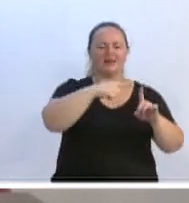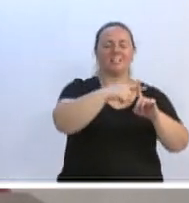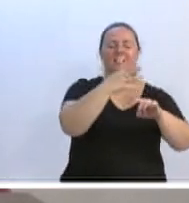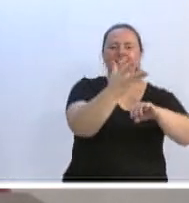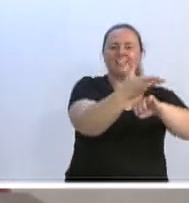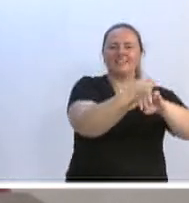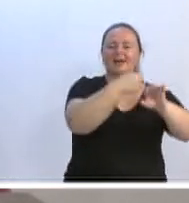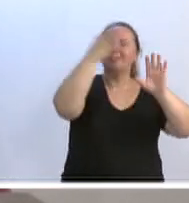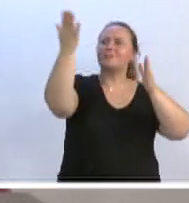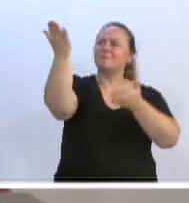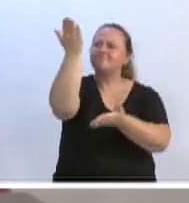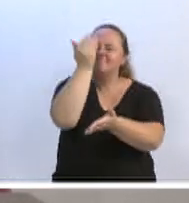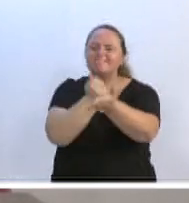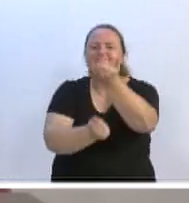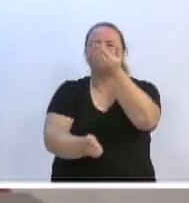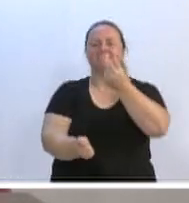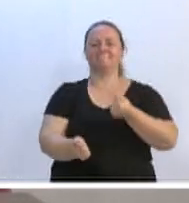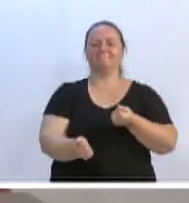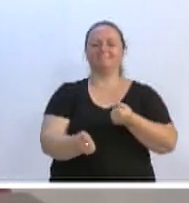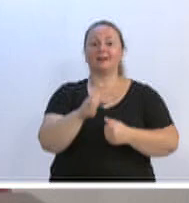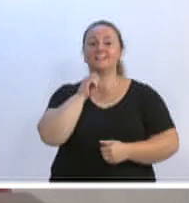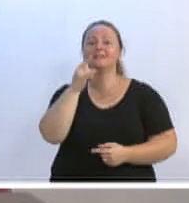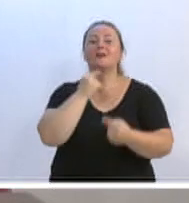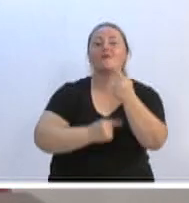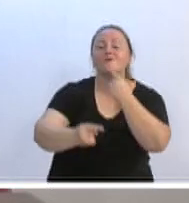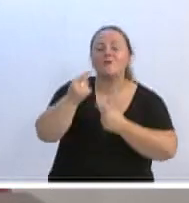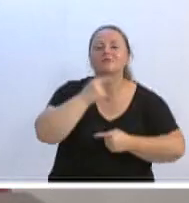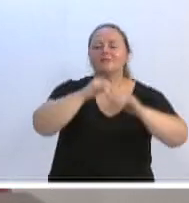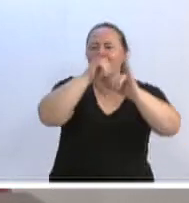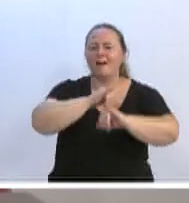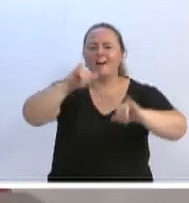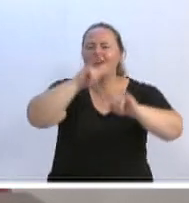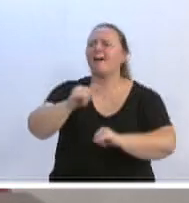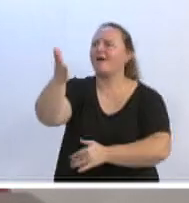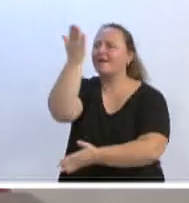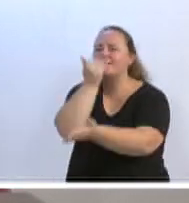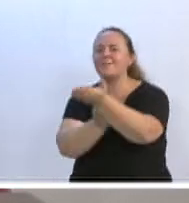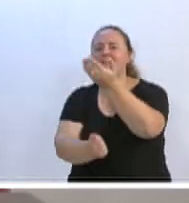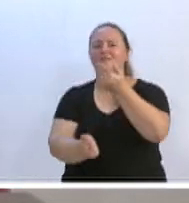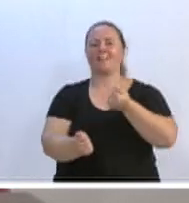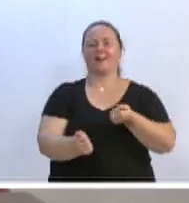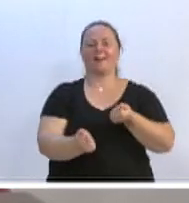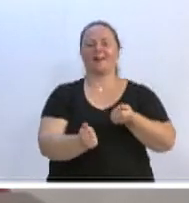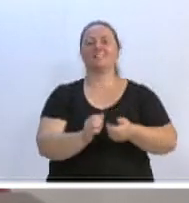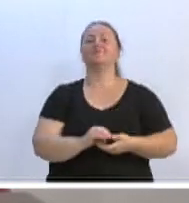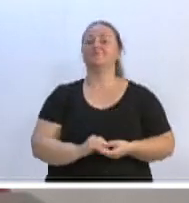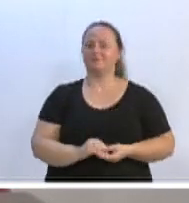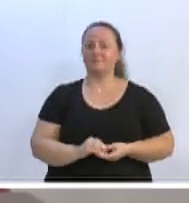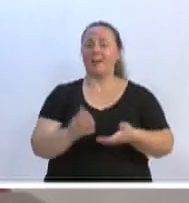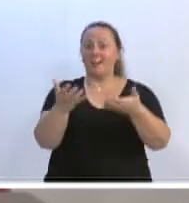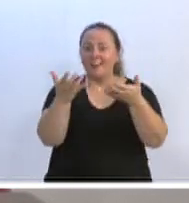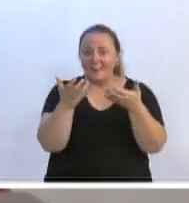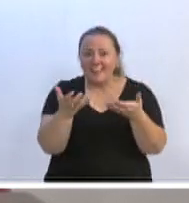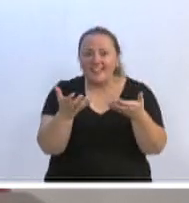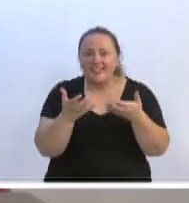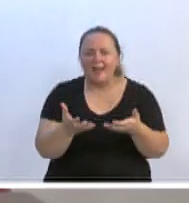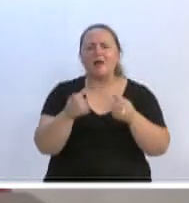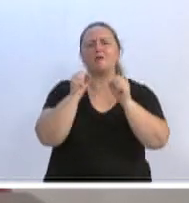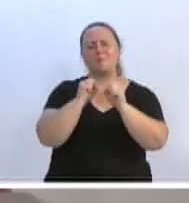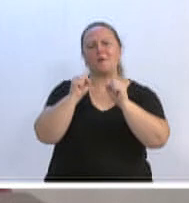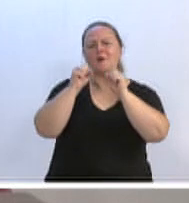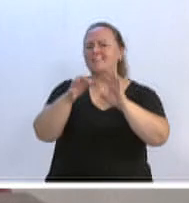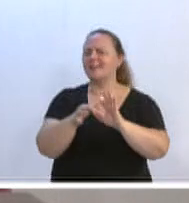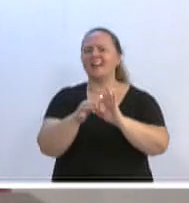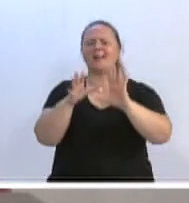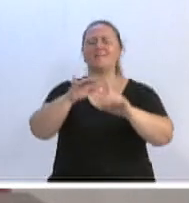E quem tem sede, diga, vem. E quem quiser, tome de graça da água da